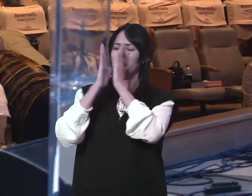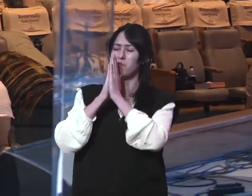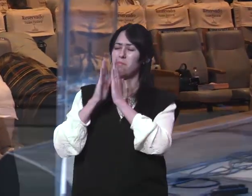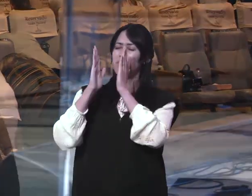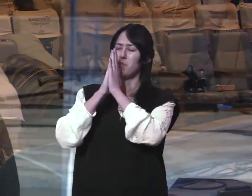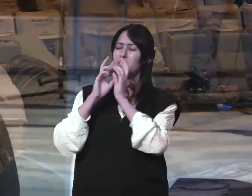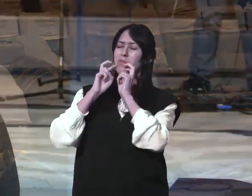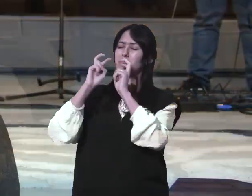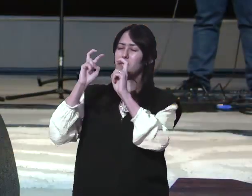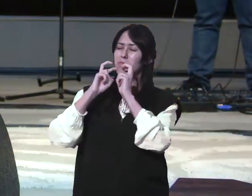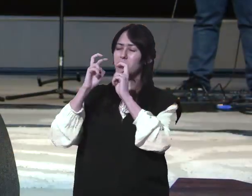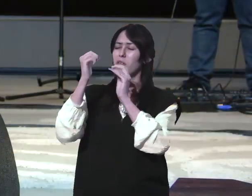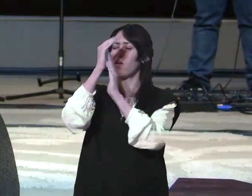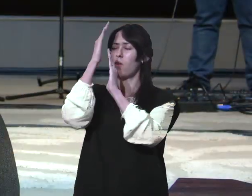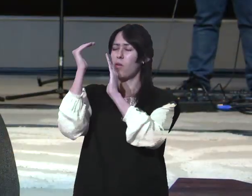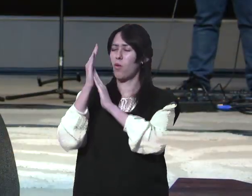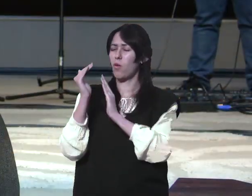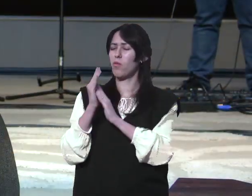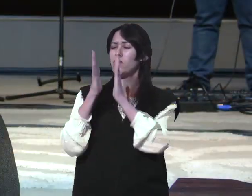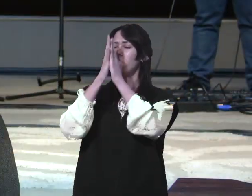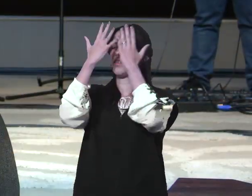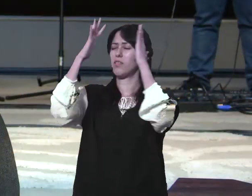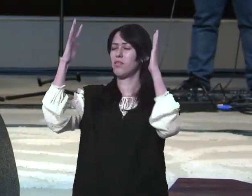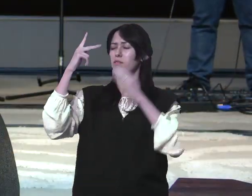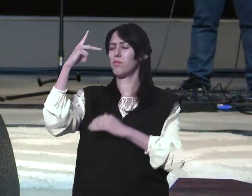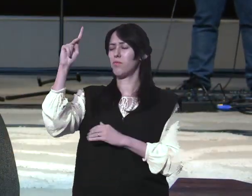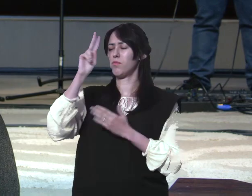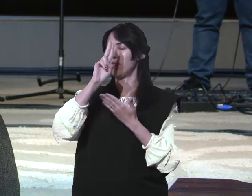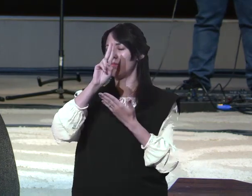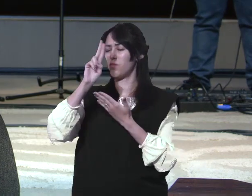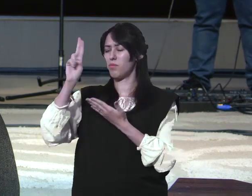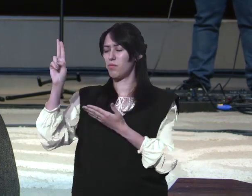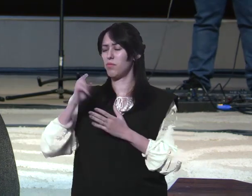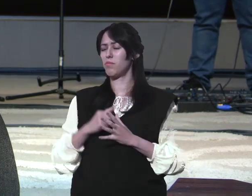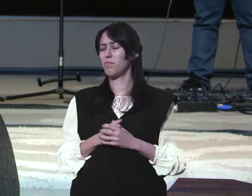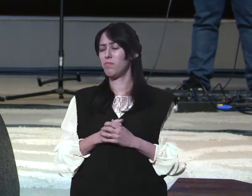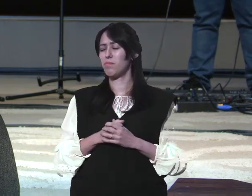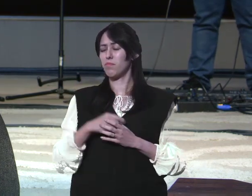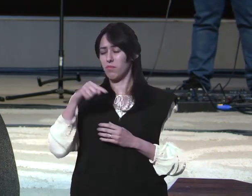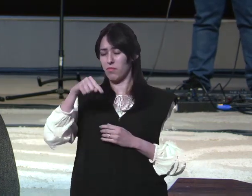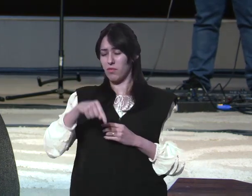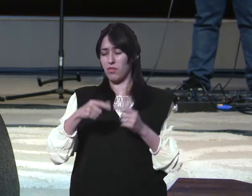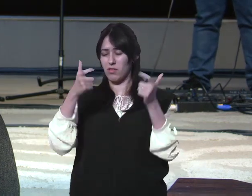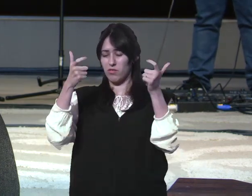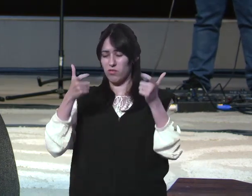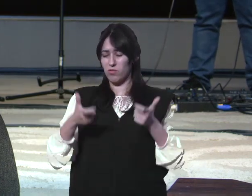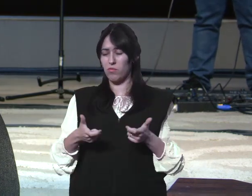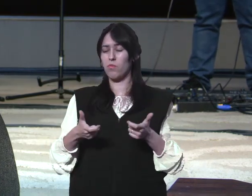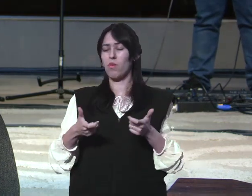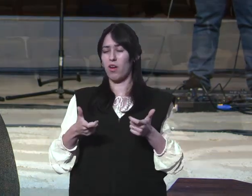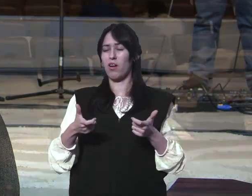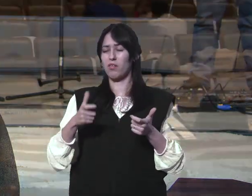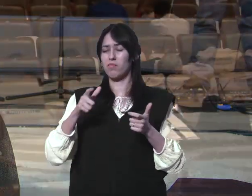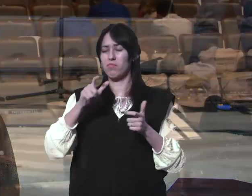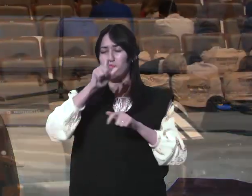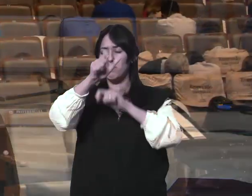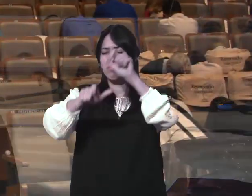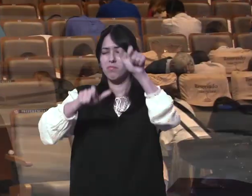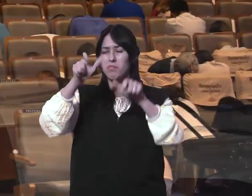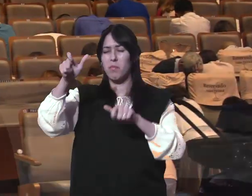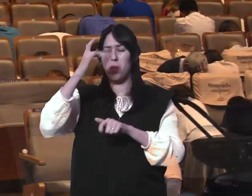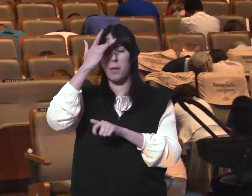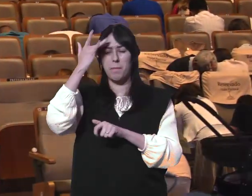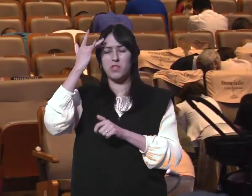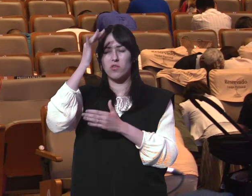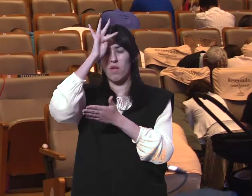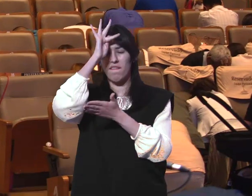para louvar e engrandecer o teu nome. Esse lugar que reúne essa comunidade de fé